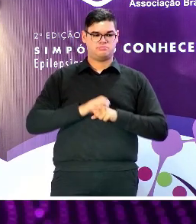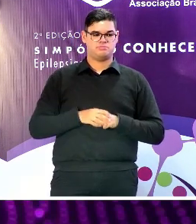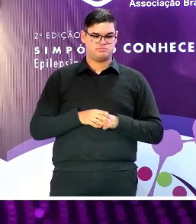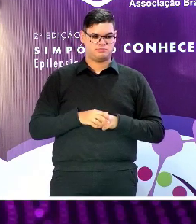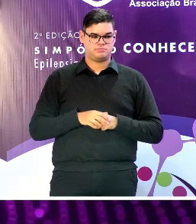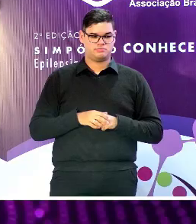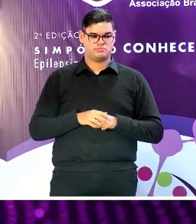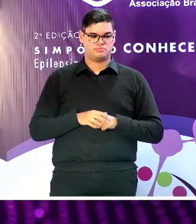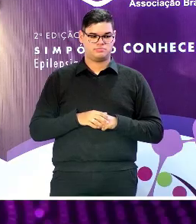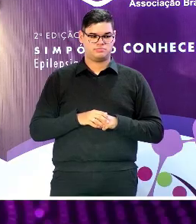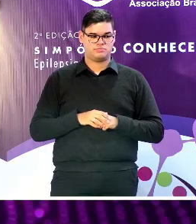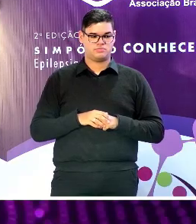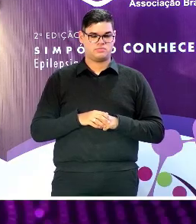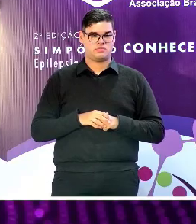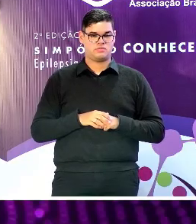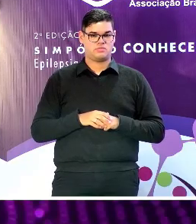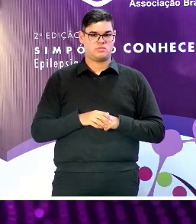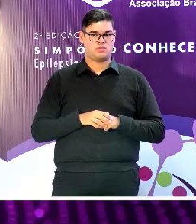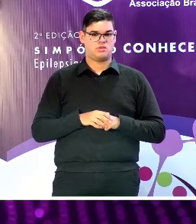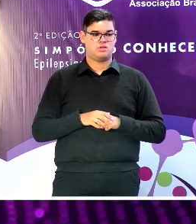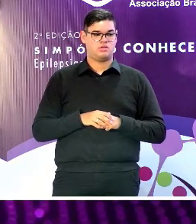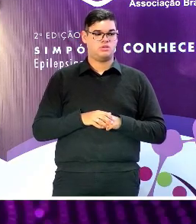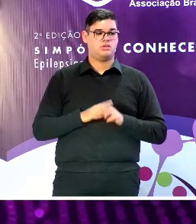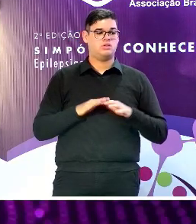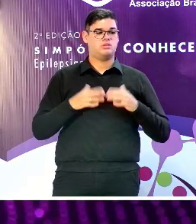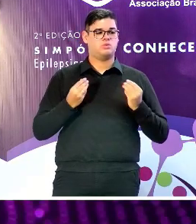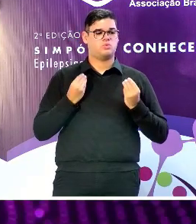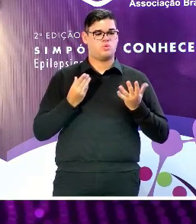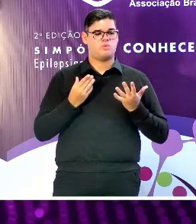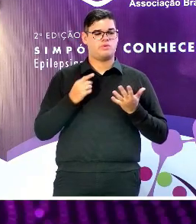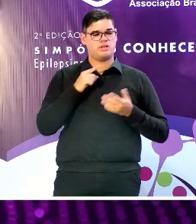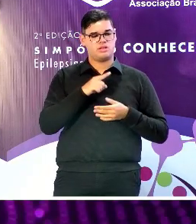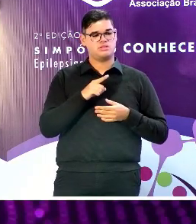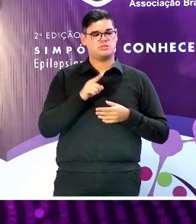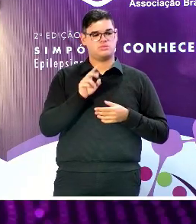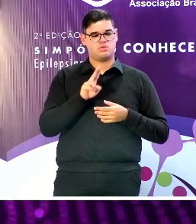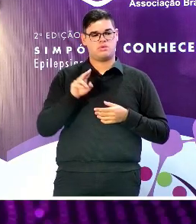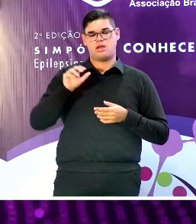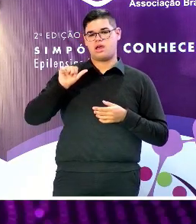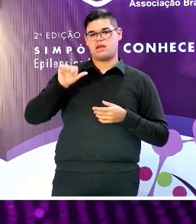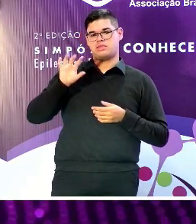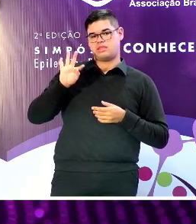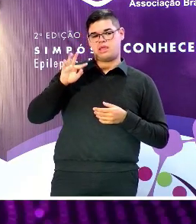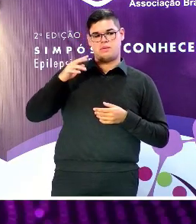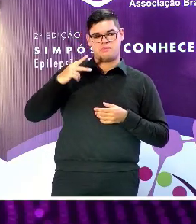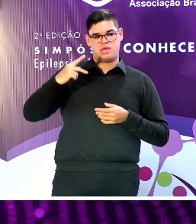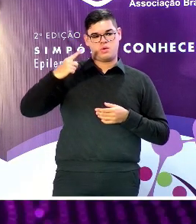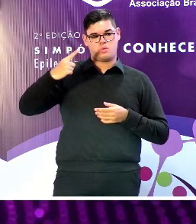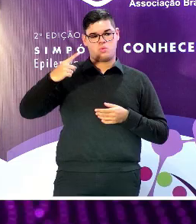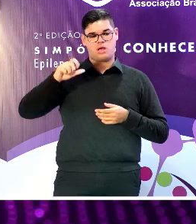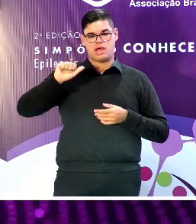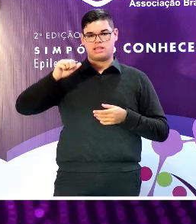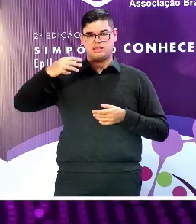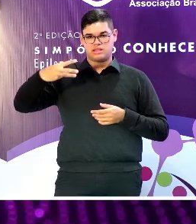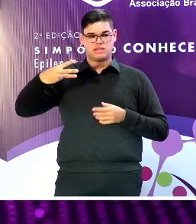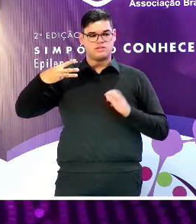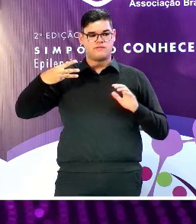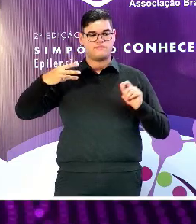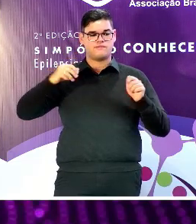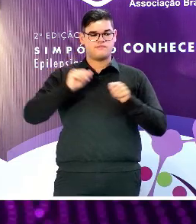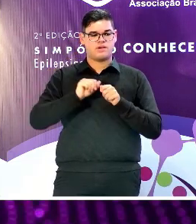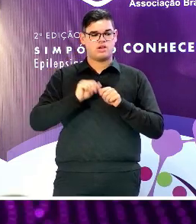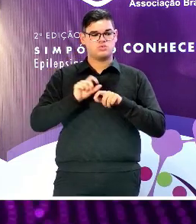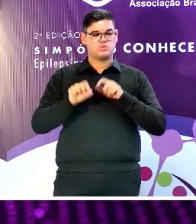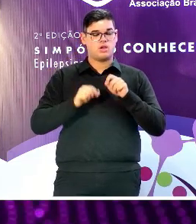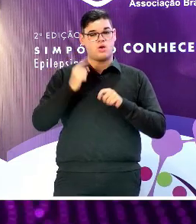Então, como que, né, o que esse gene ATP1A3 faz? Então, o que acontece é que lá no neurônio, então